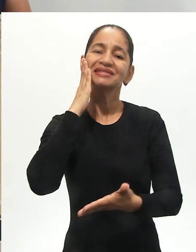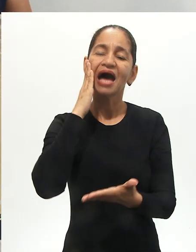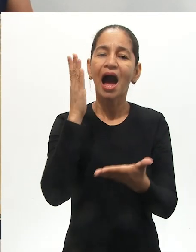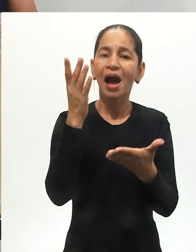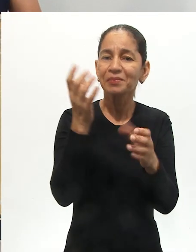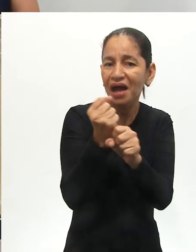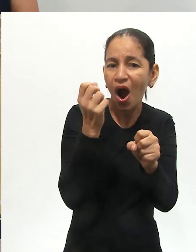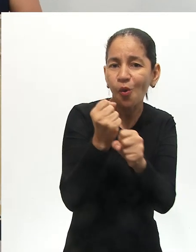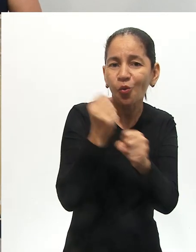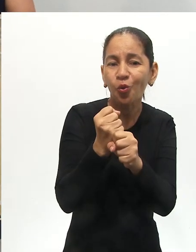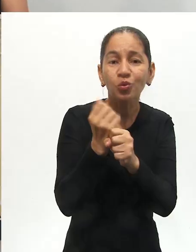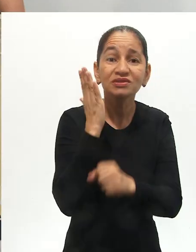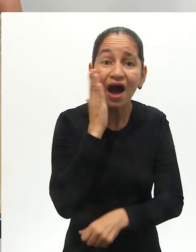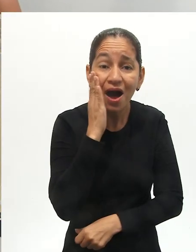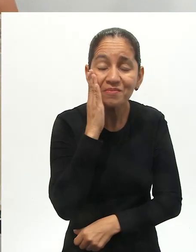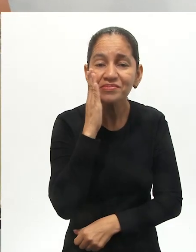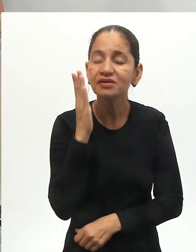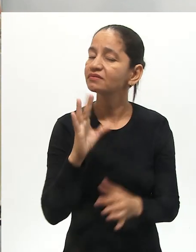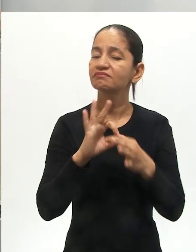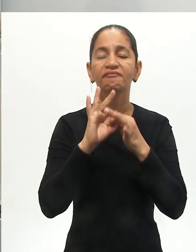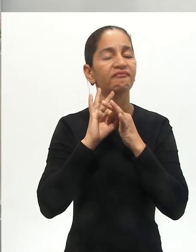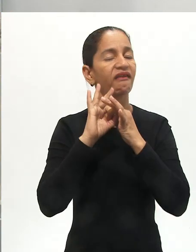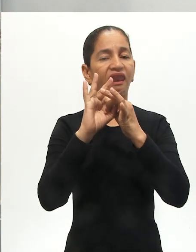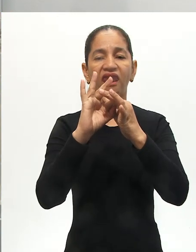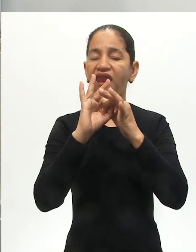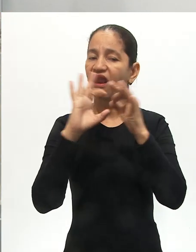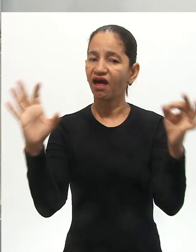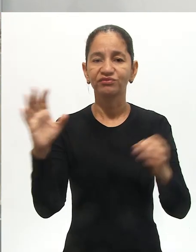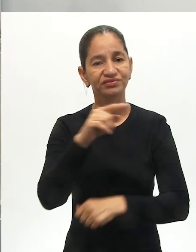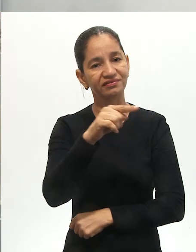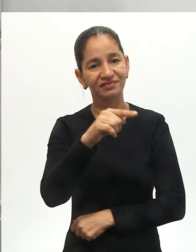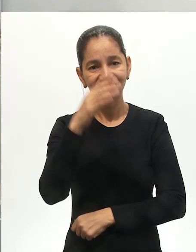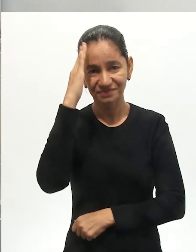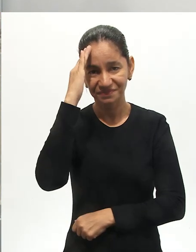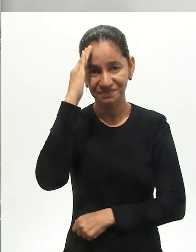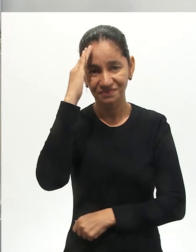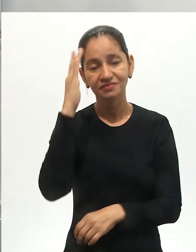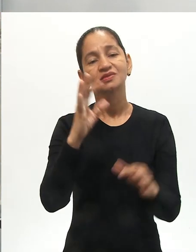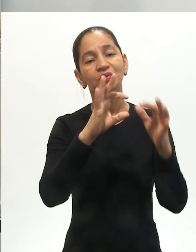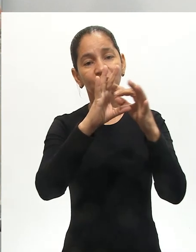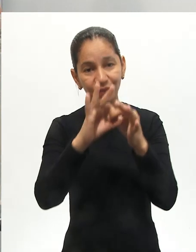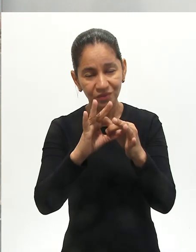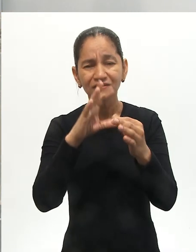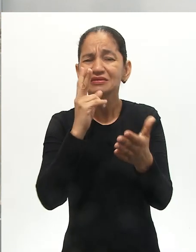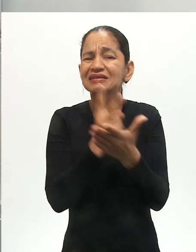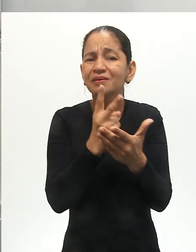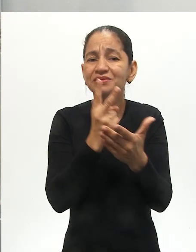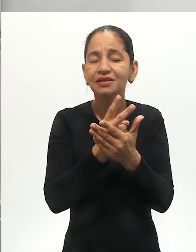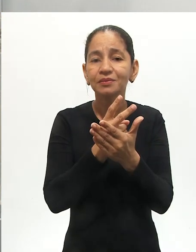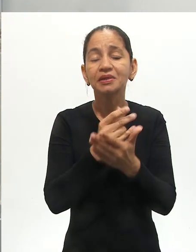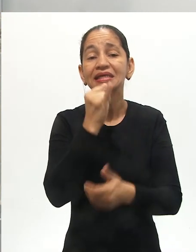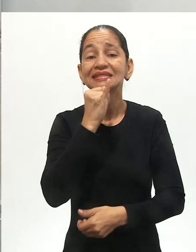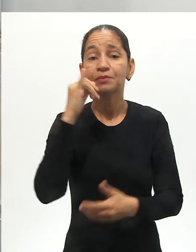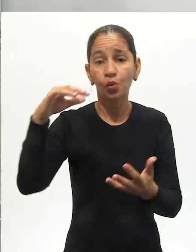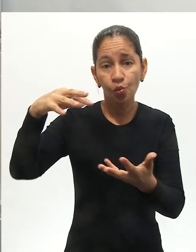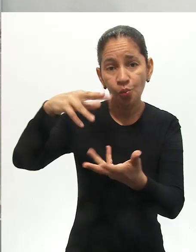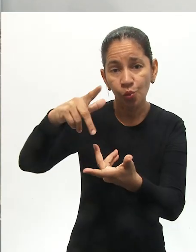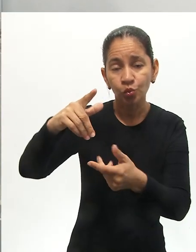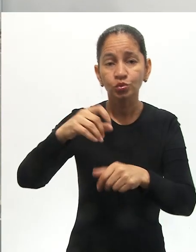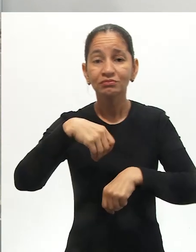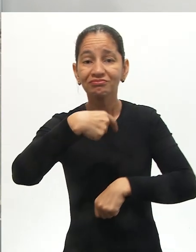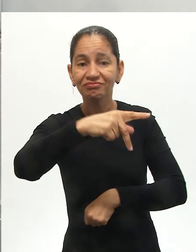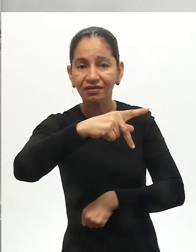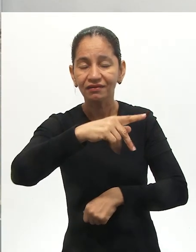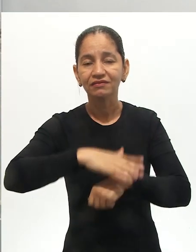sua realidade. Então, esse tipo de educação é uma educação que sempre parte do contexto do mundo